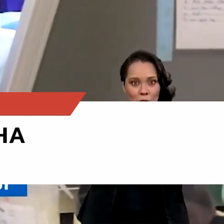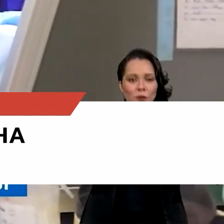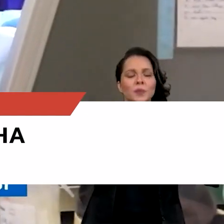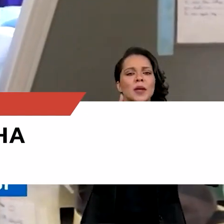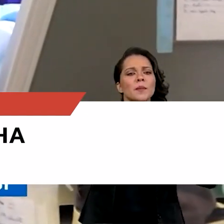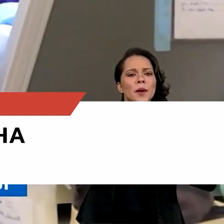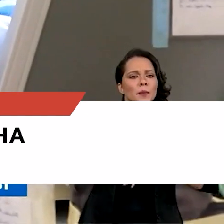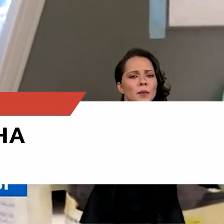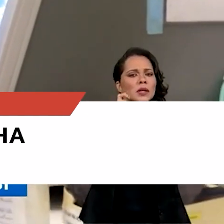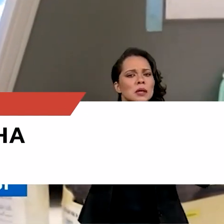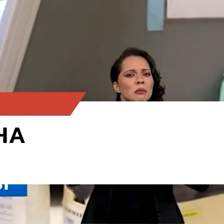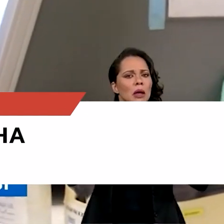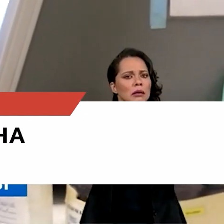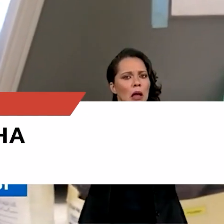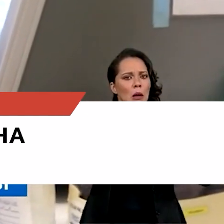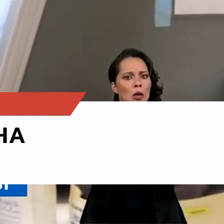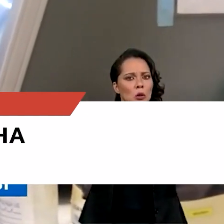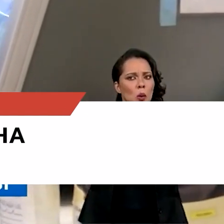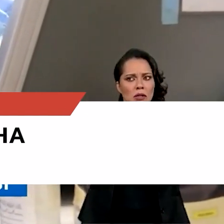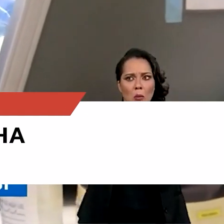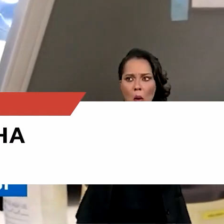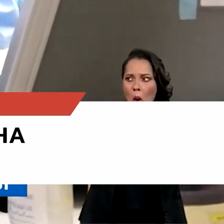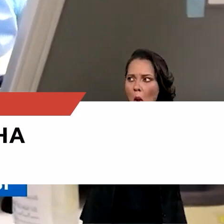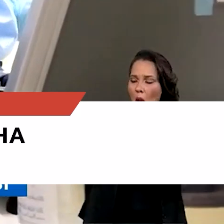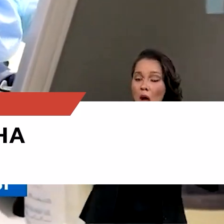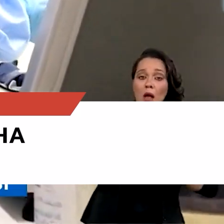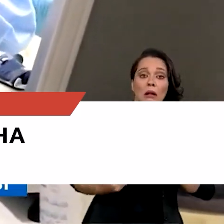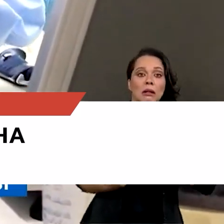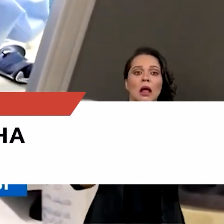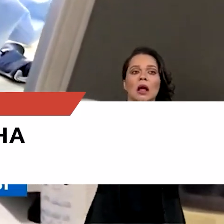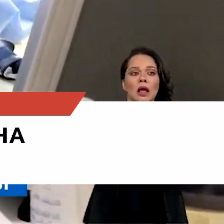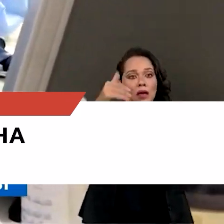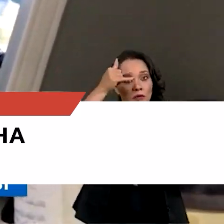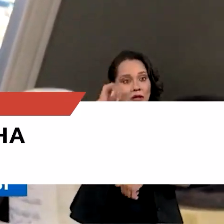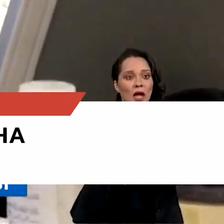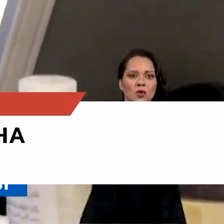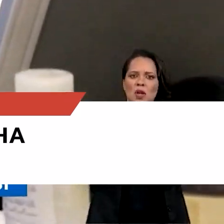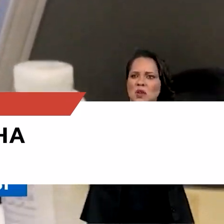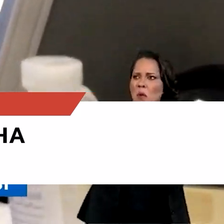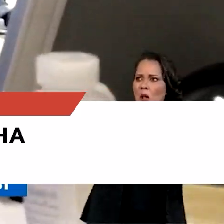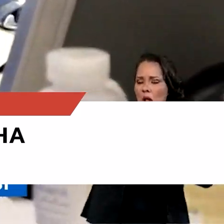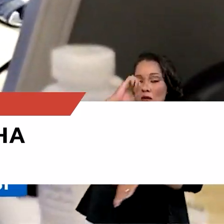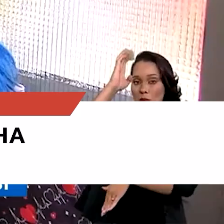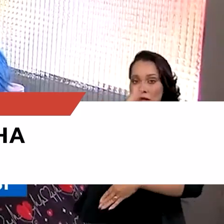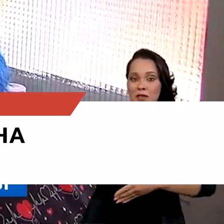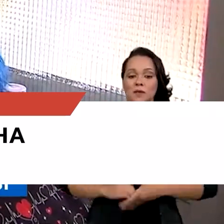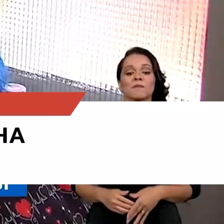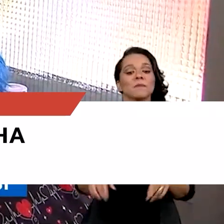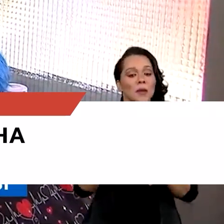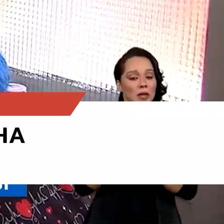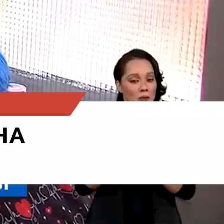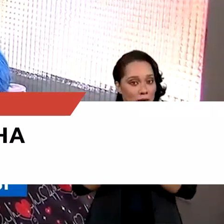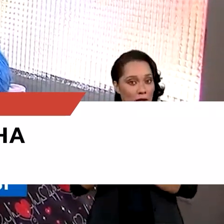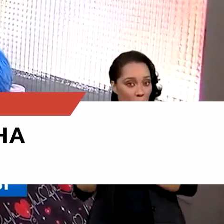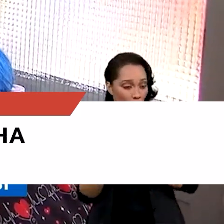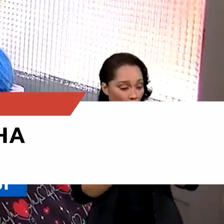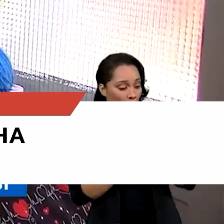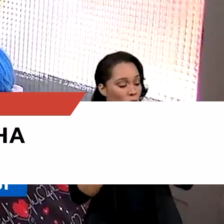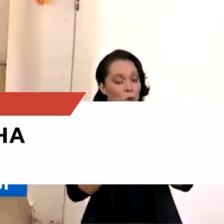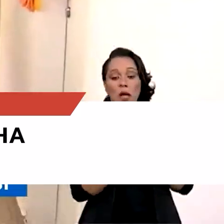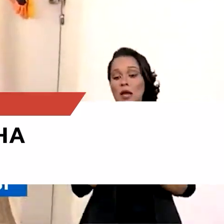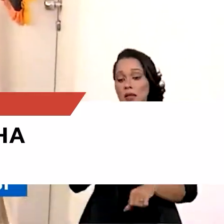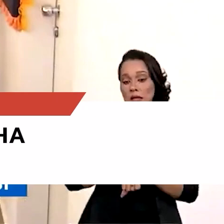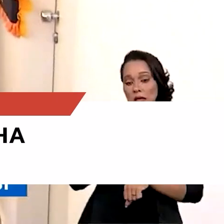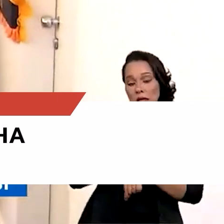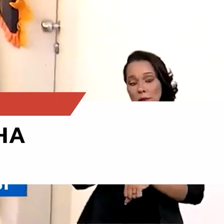dialogaram sobre o novo modo de aplicação levaram em consideração as mais recentes evidências científicas no combate